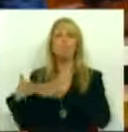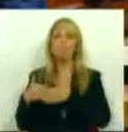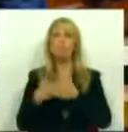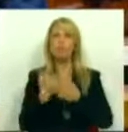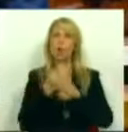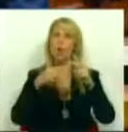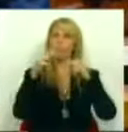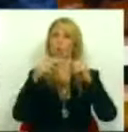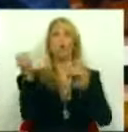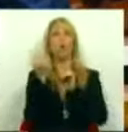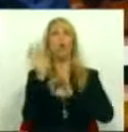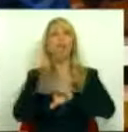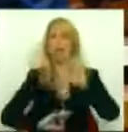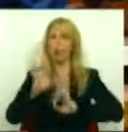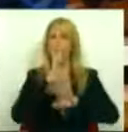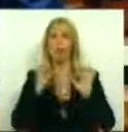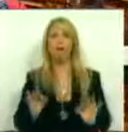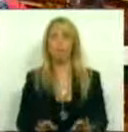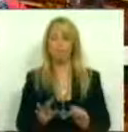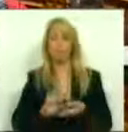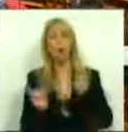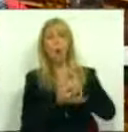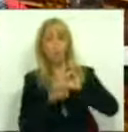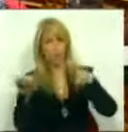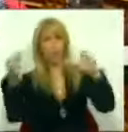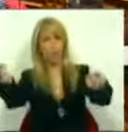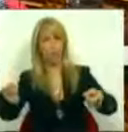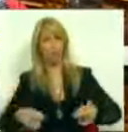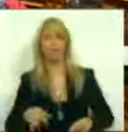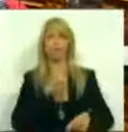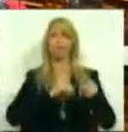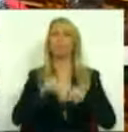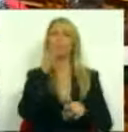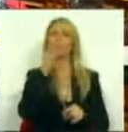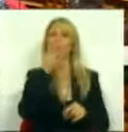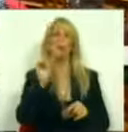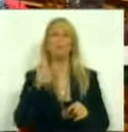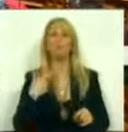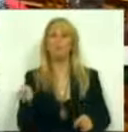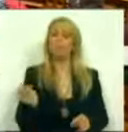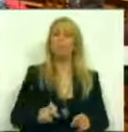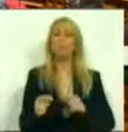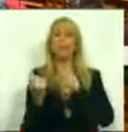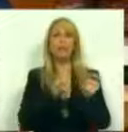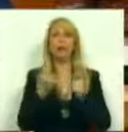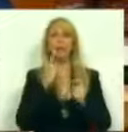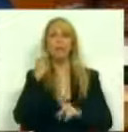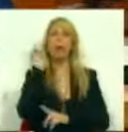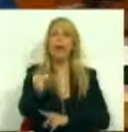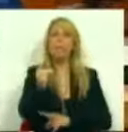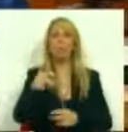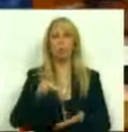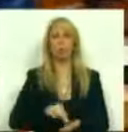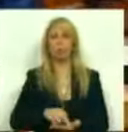construção europeia. Ao contrário de outros senhores deputados, não vimos a este debate impor posições.